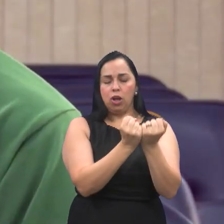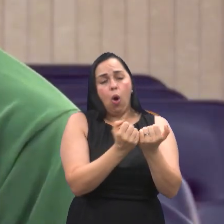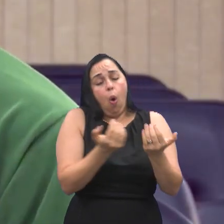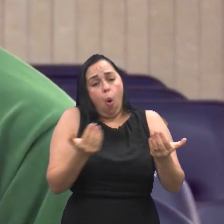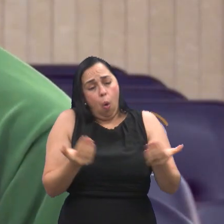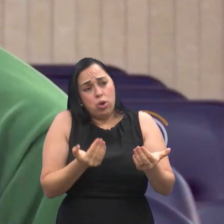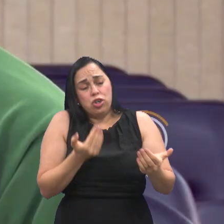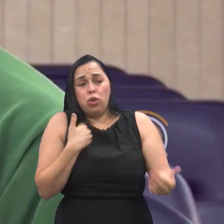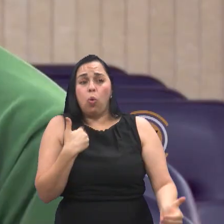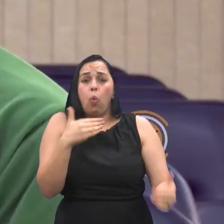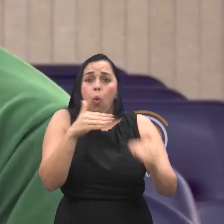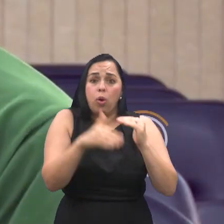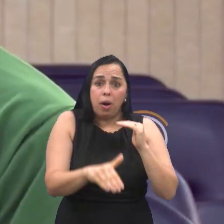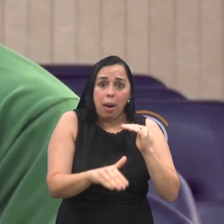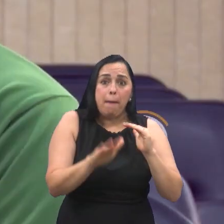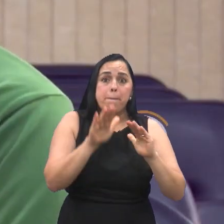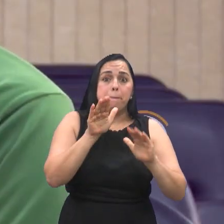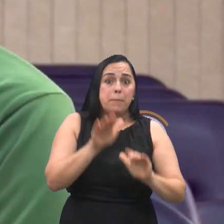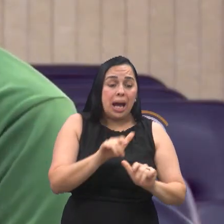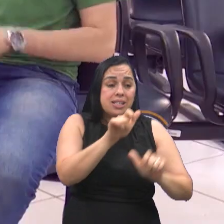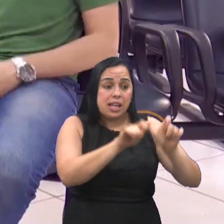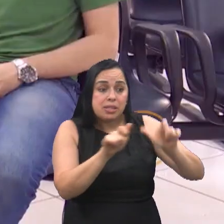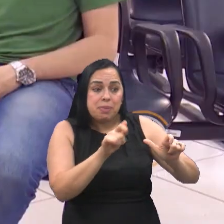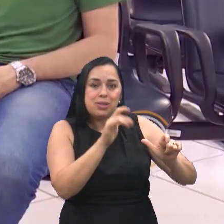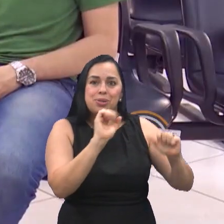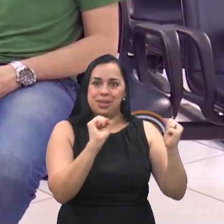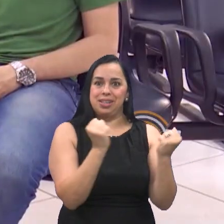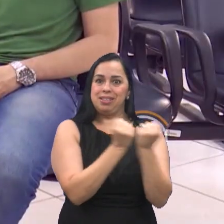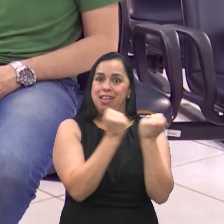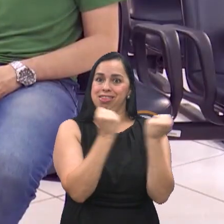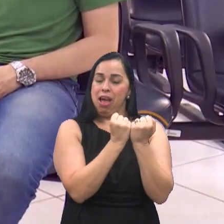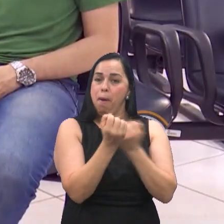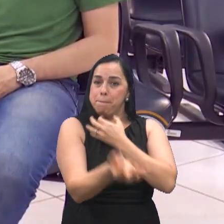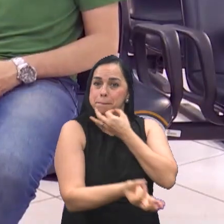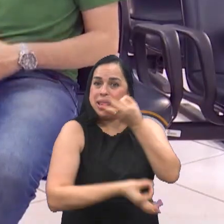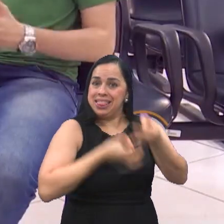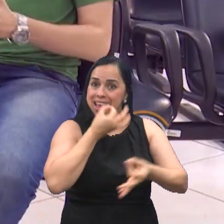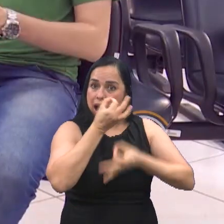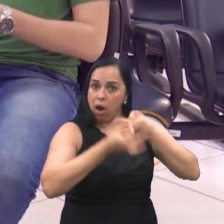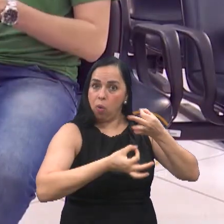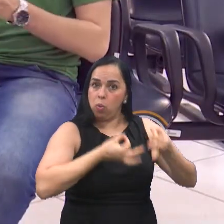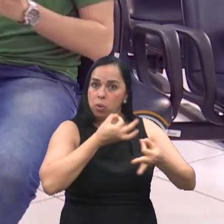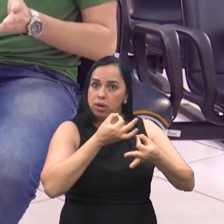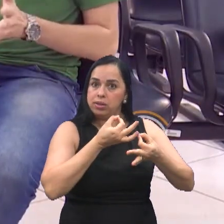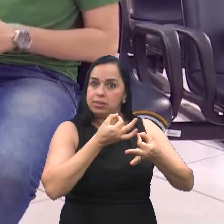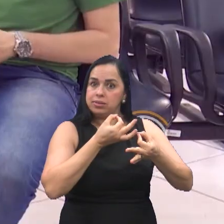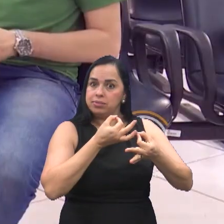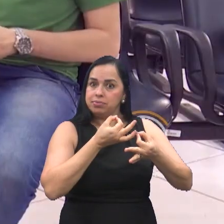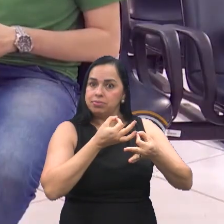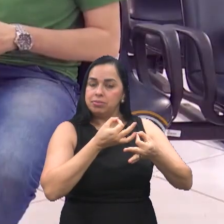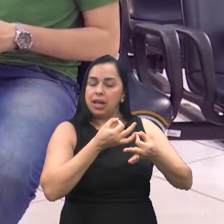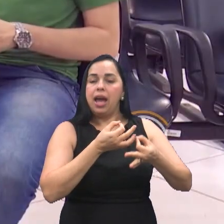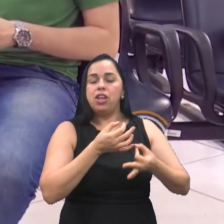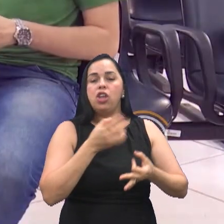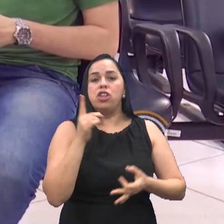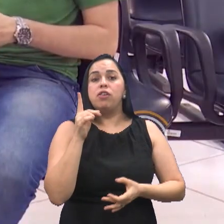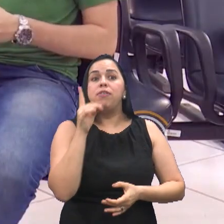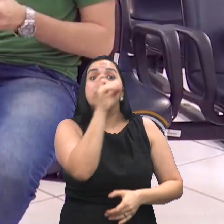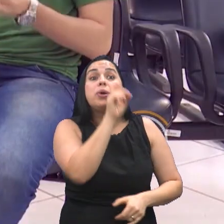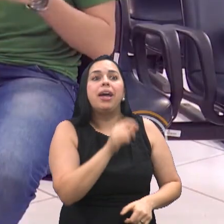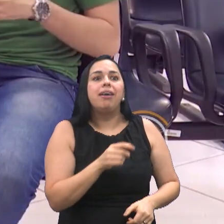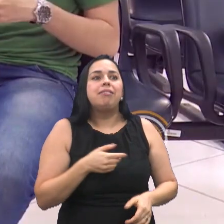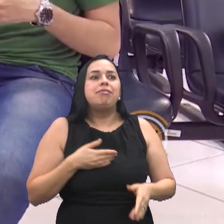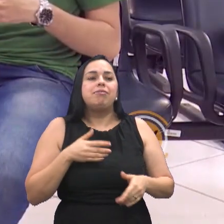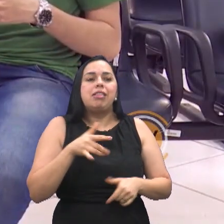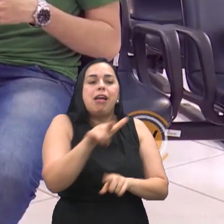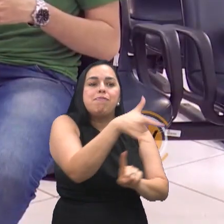eu acredito que quando pessoas defendem valores na política, ela é mais difícil que ela se corrompa, porque ela tem